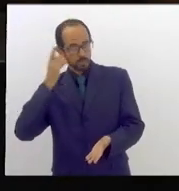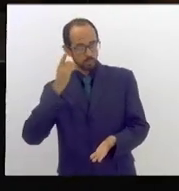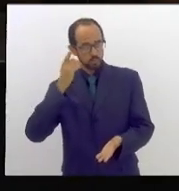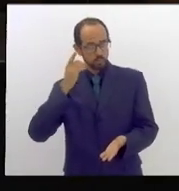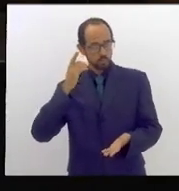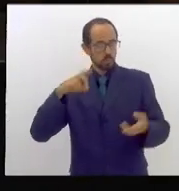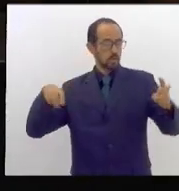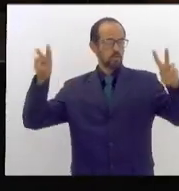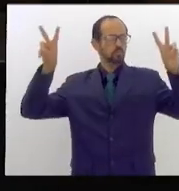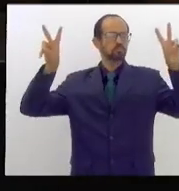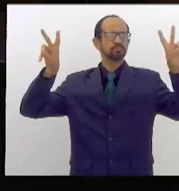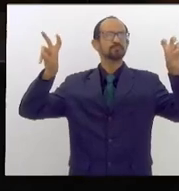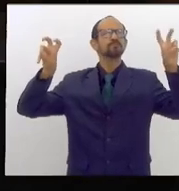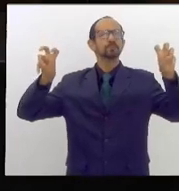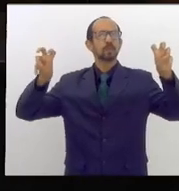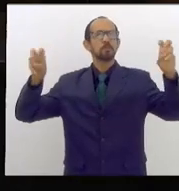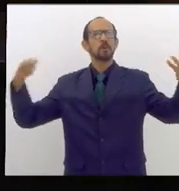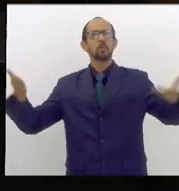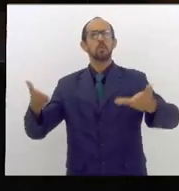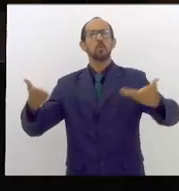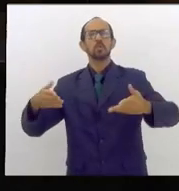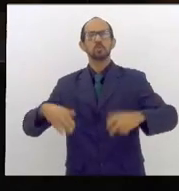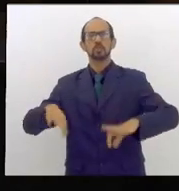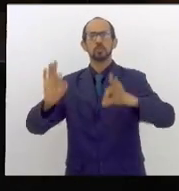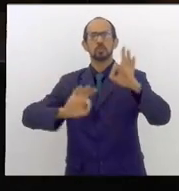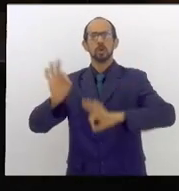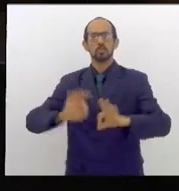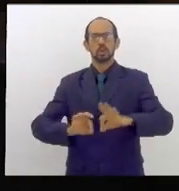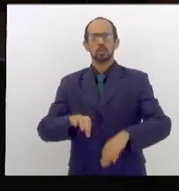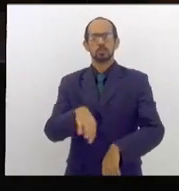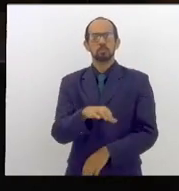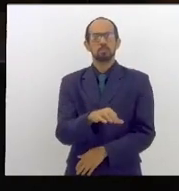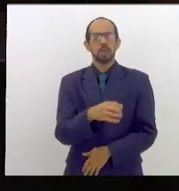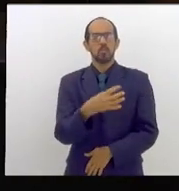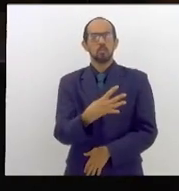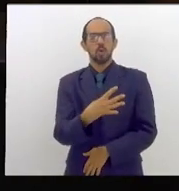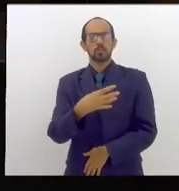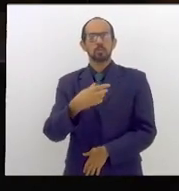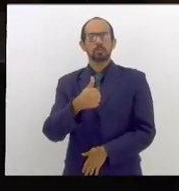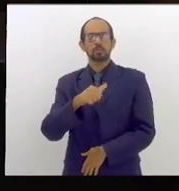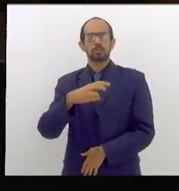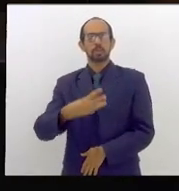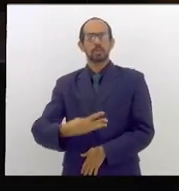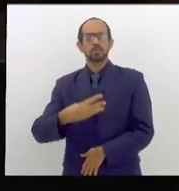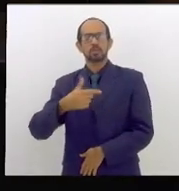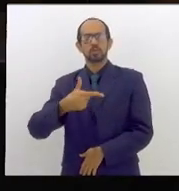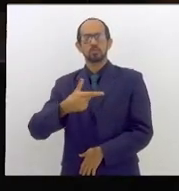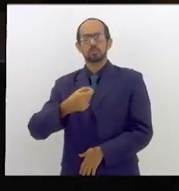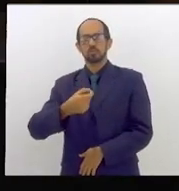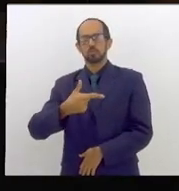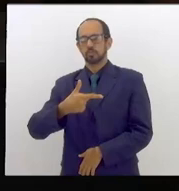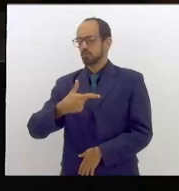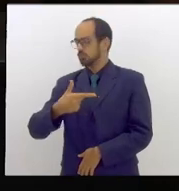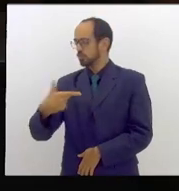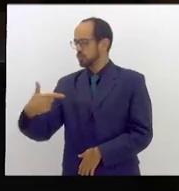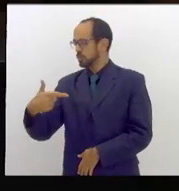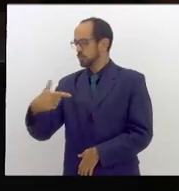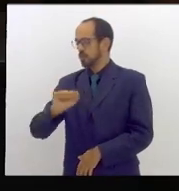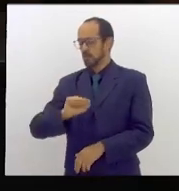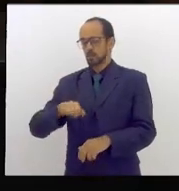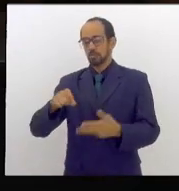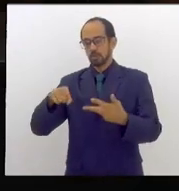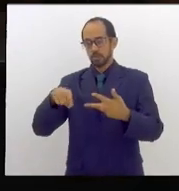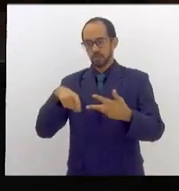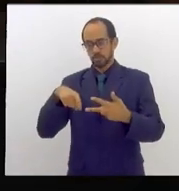é exatamente o projeto de lei 64 13 de 2022 de autoria do Poder Executivo